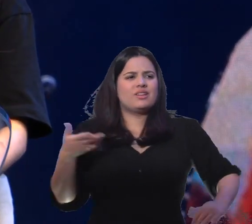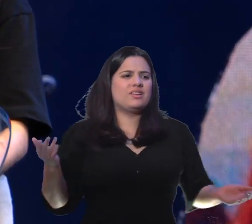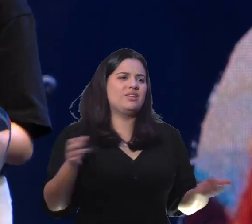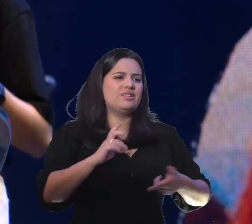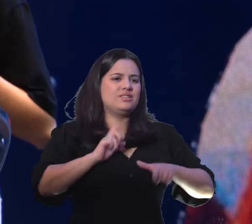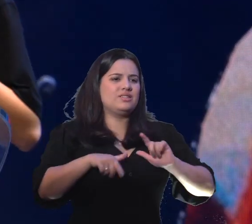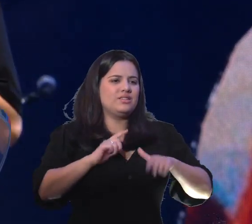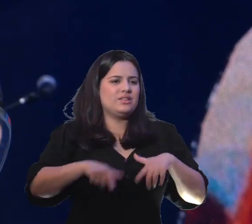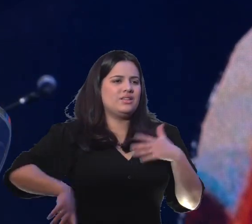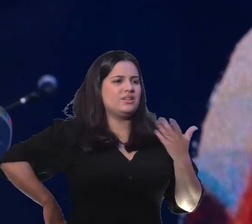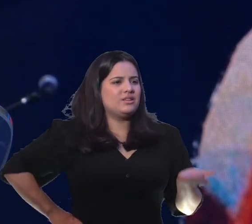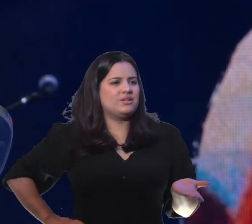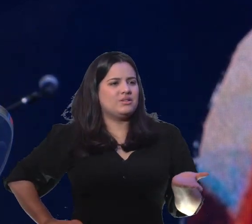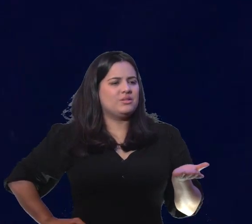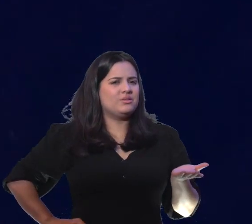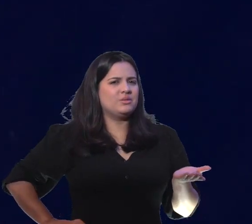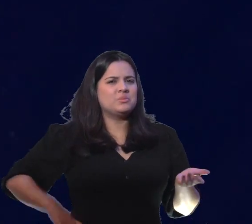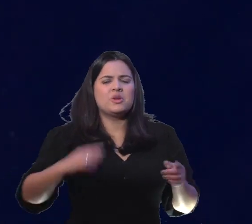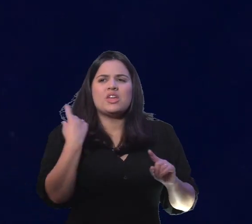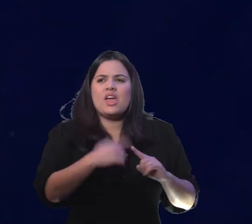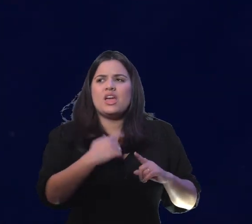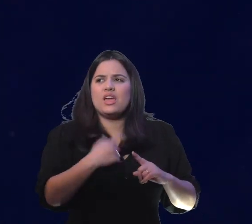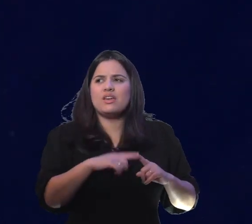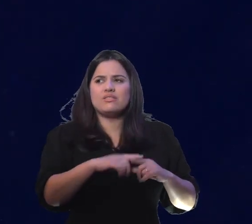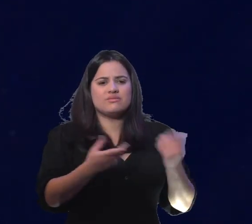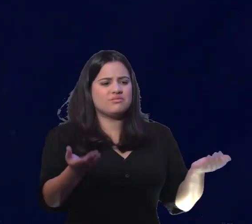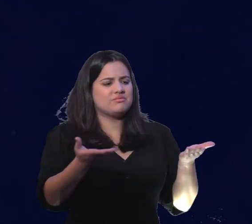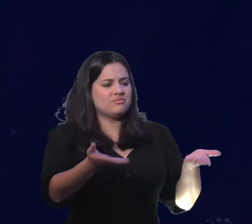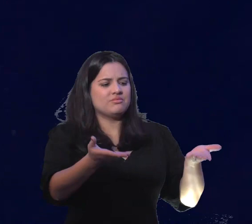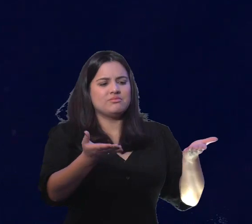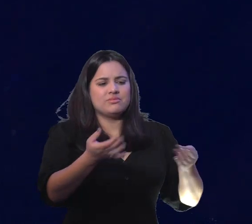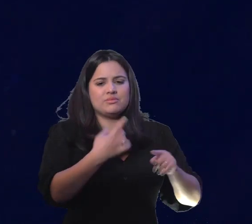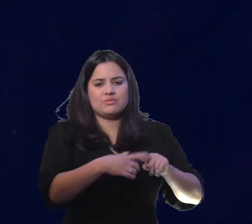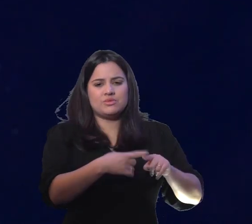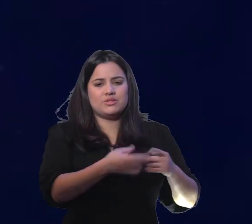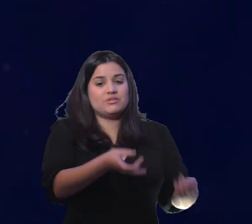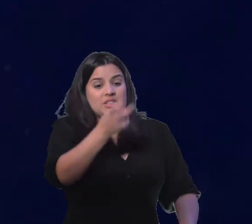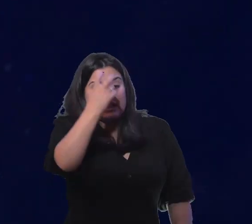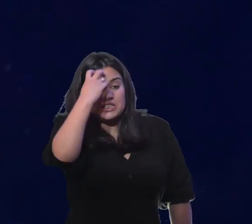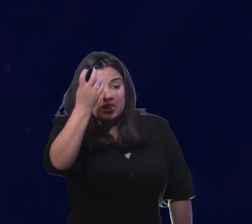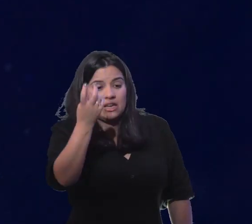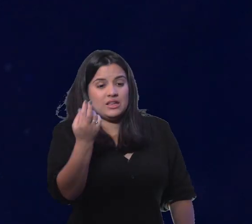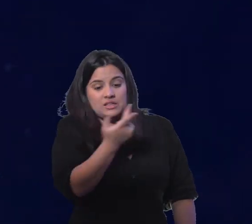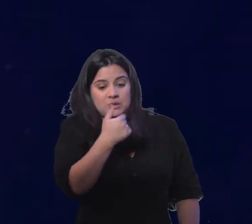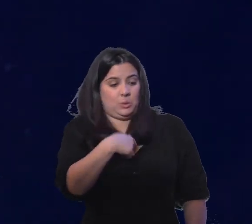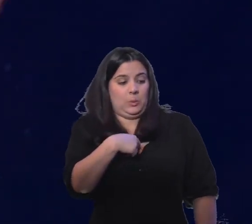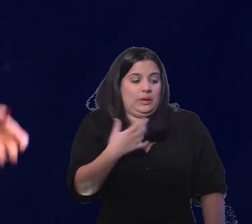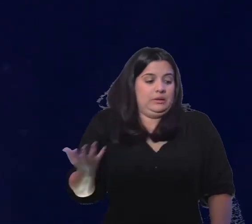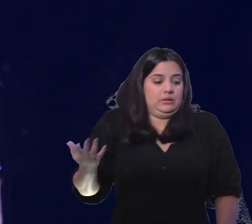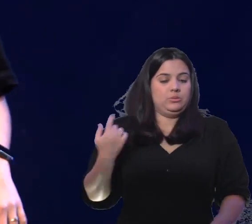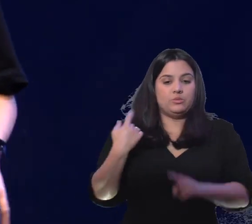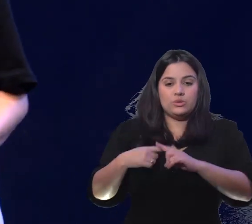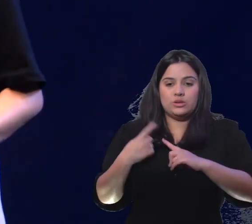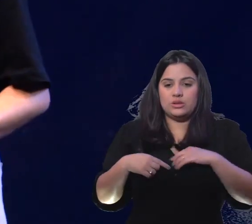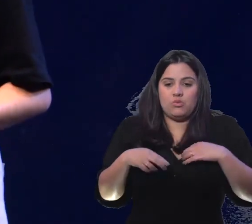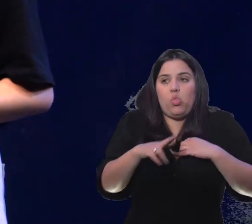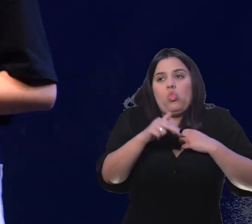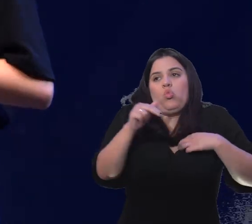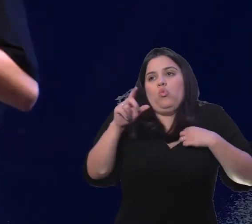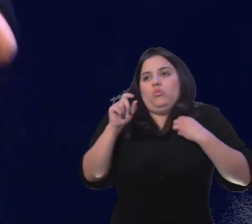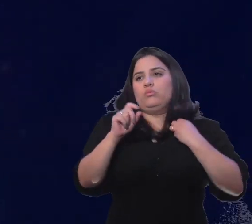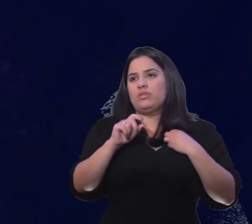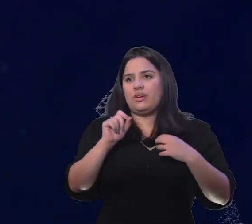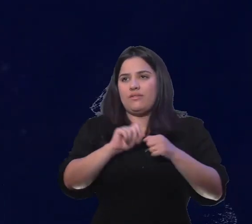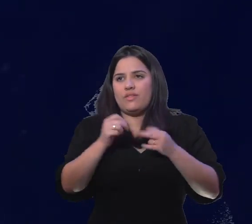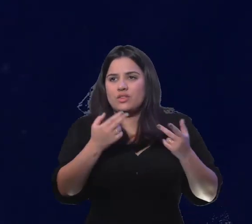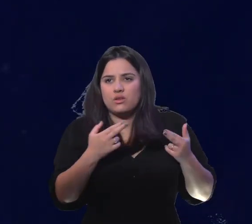israelitas, ai, puxa vida, por que vocês não foram inteligentes como eu sou, né? Eu nunca teria feito isso.